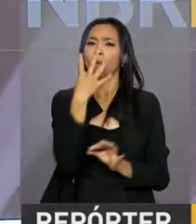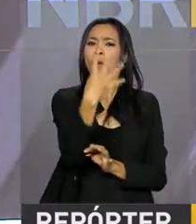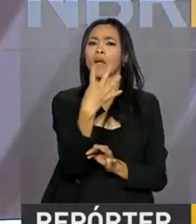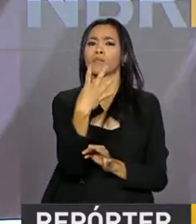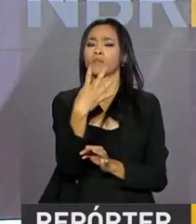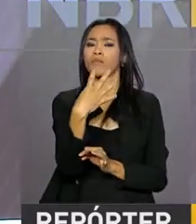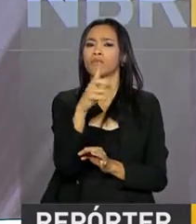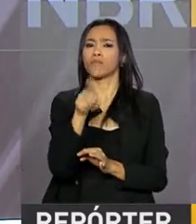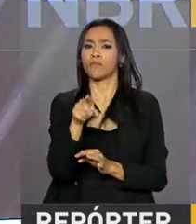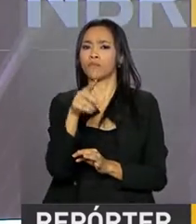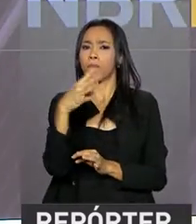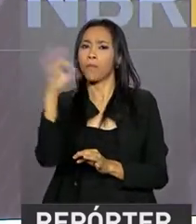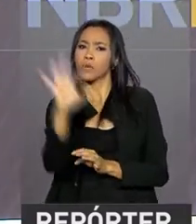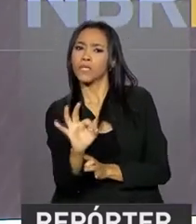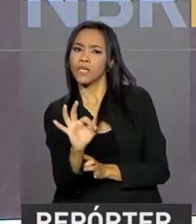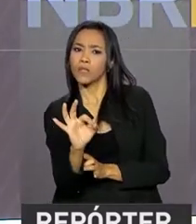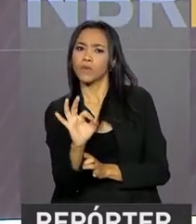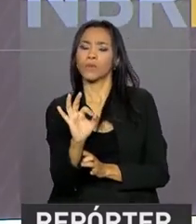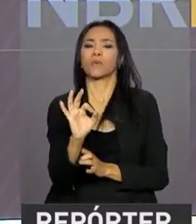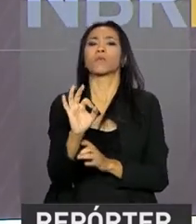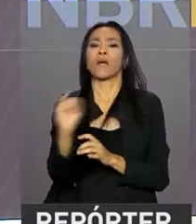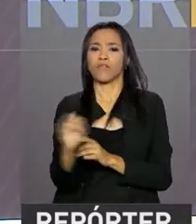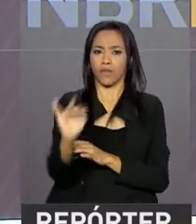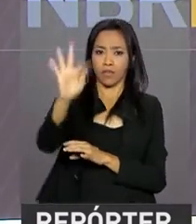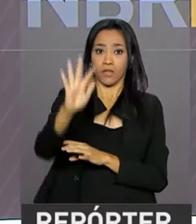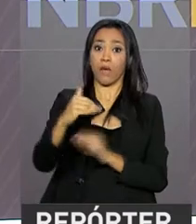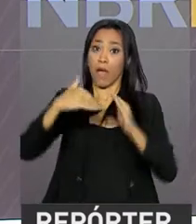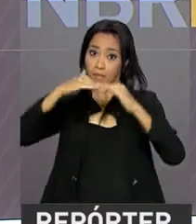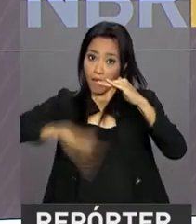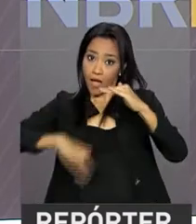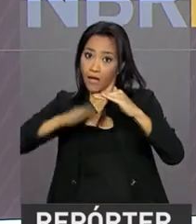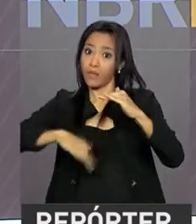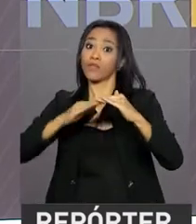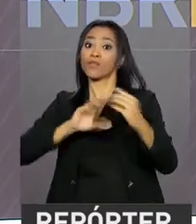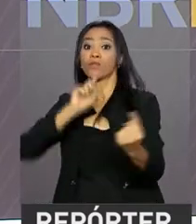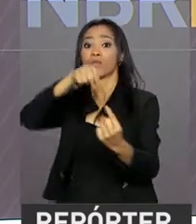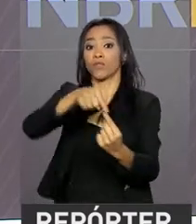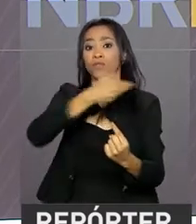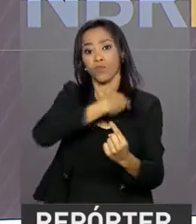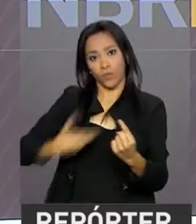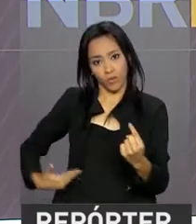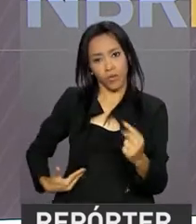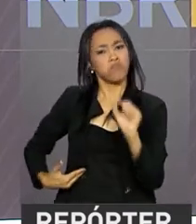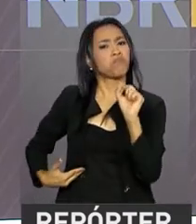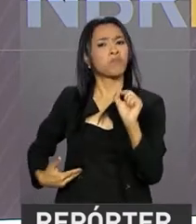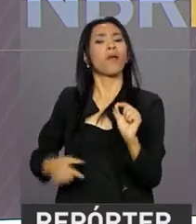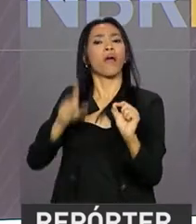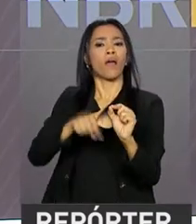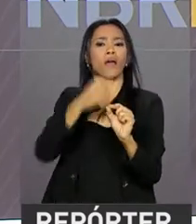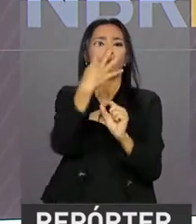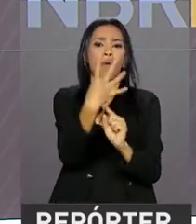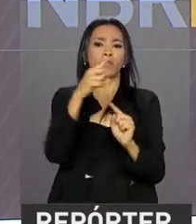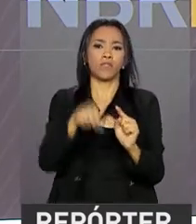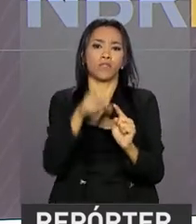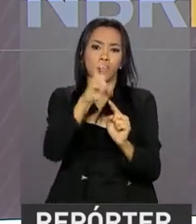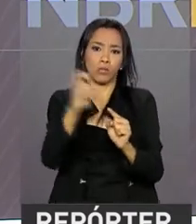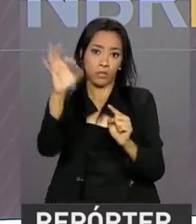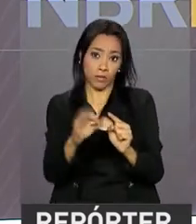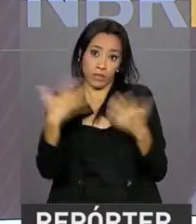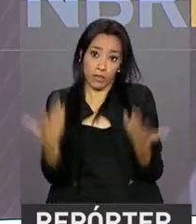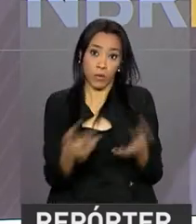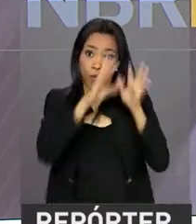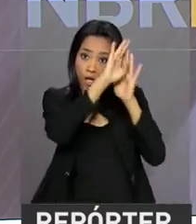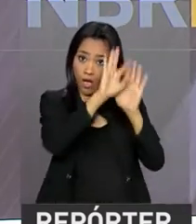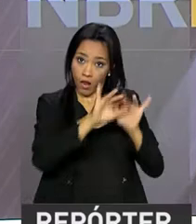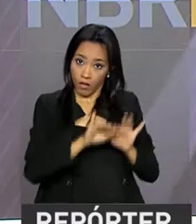2017 ou seja abaixo do centro da meta do governo dia qualquer de quatro e meio por cento relatório do banco